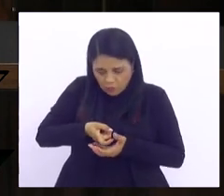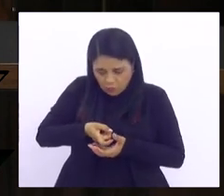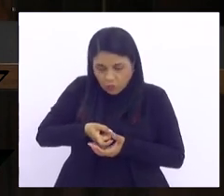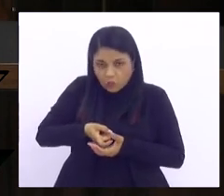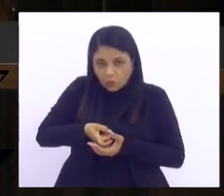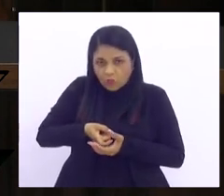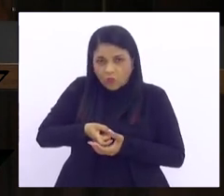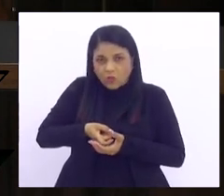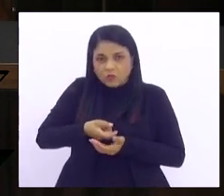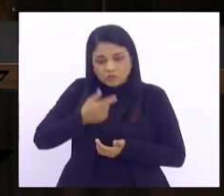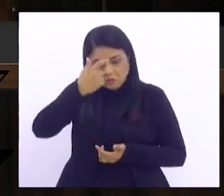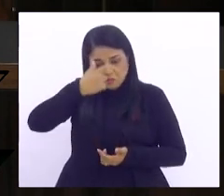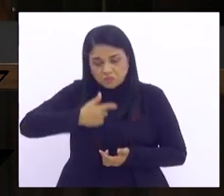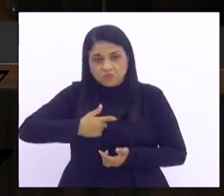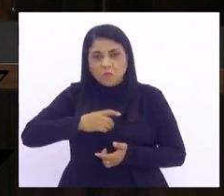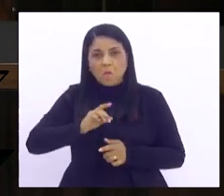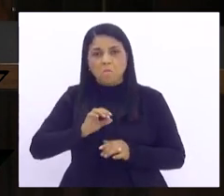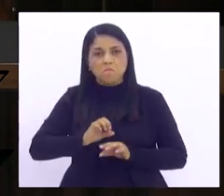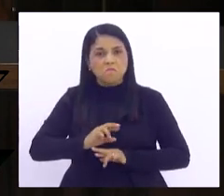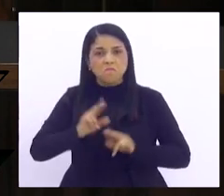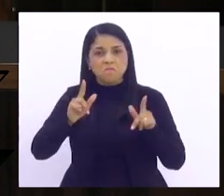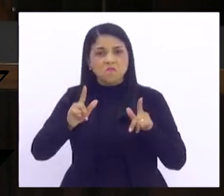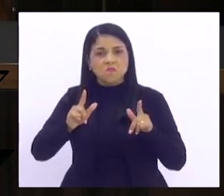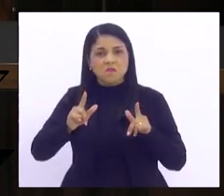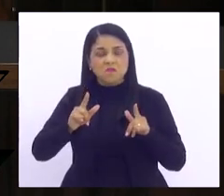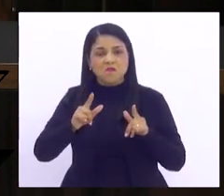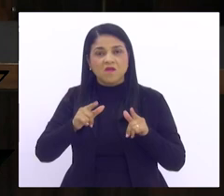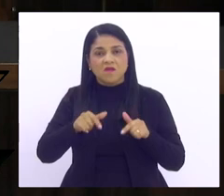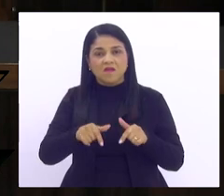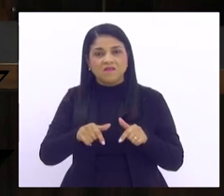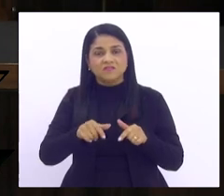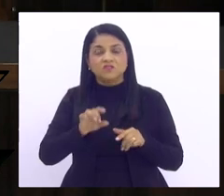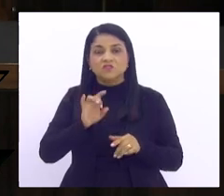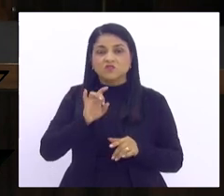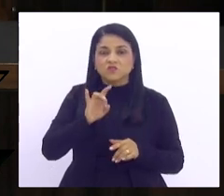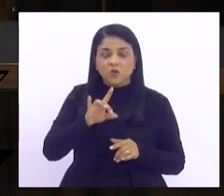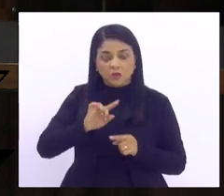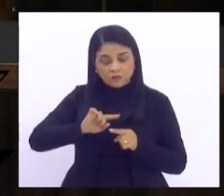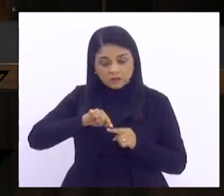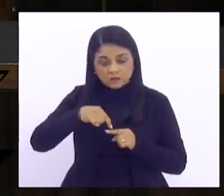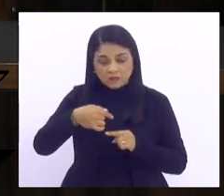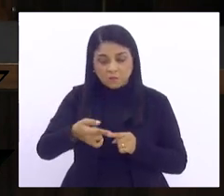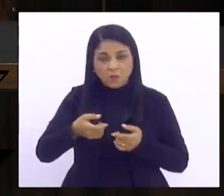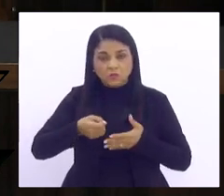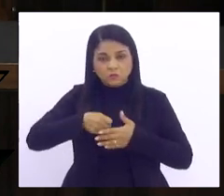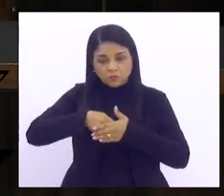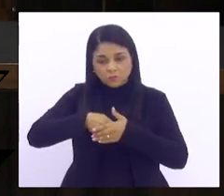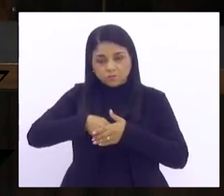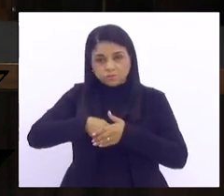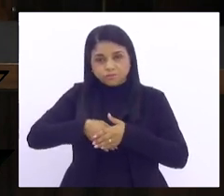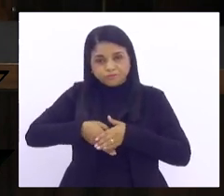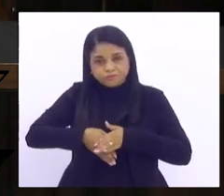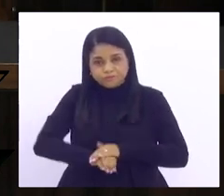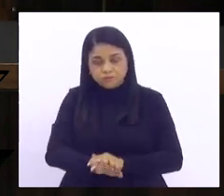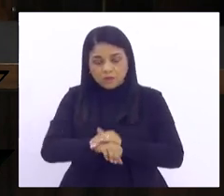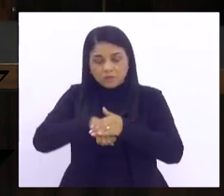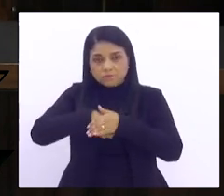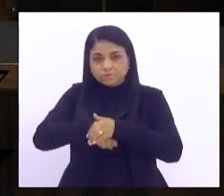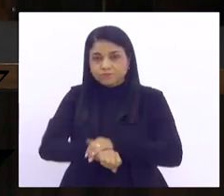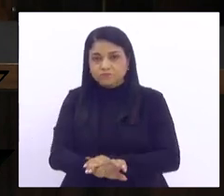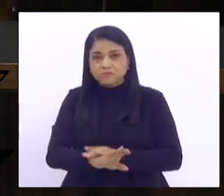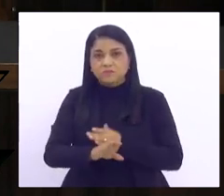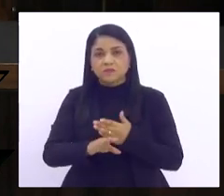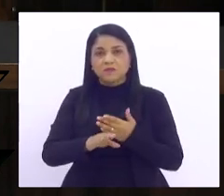pessoa, considerando-o como tal somente após o nascimento, criando